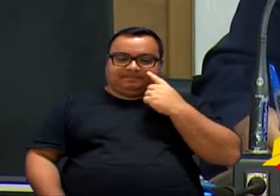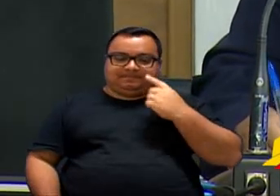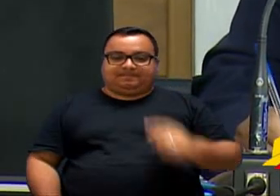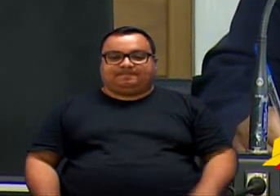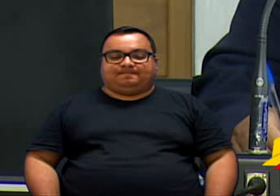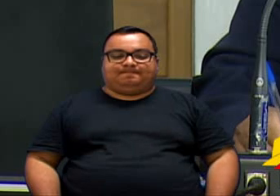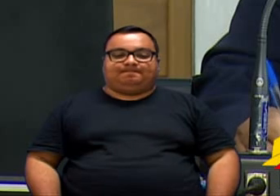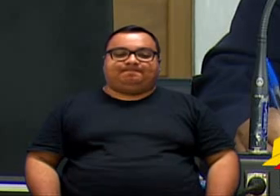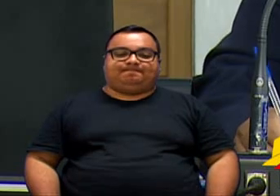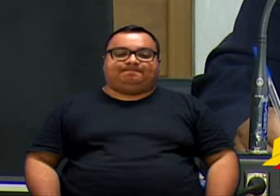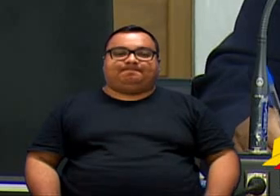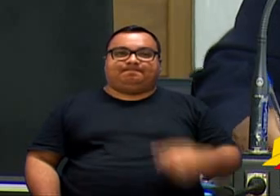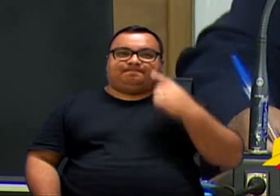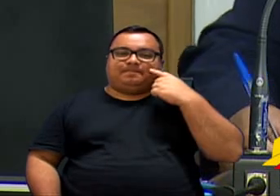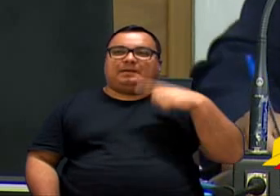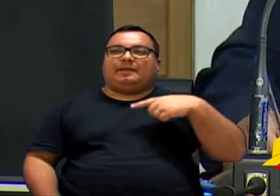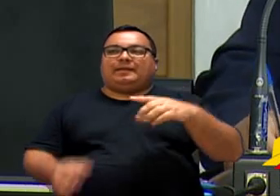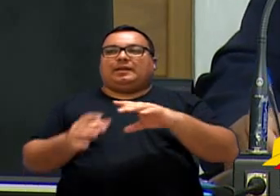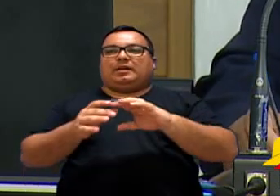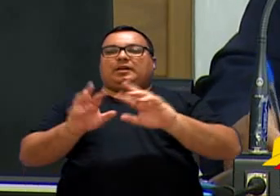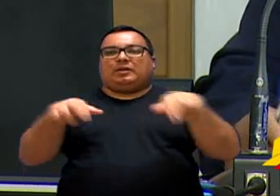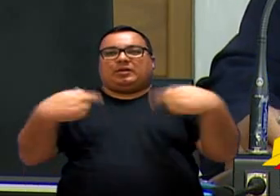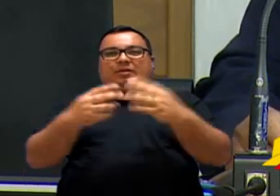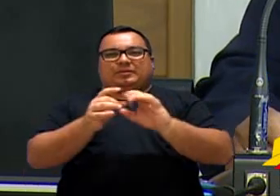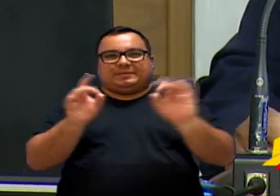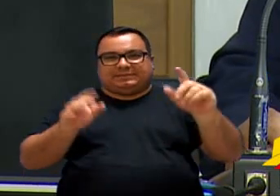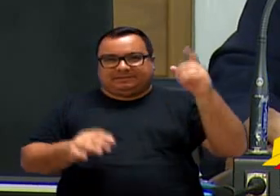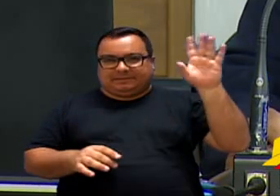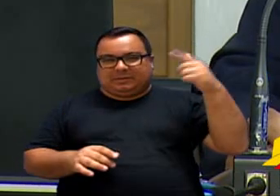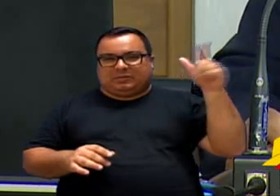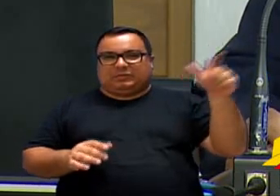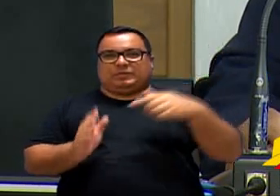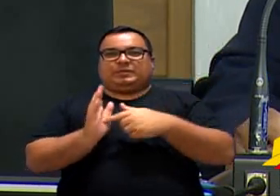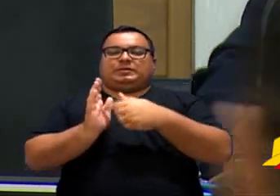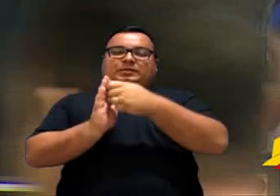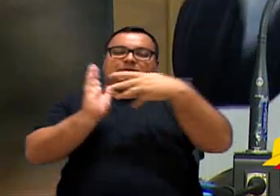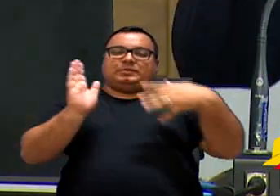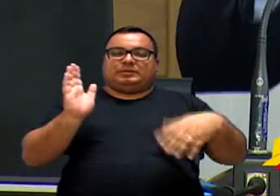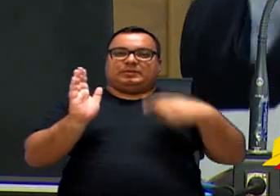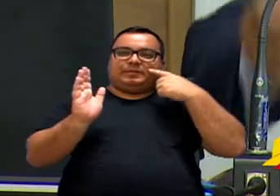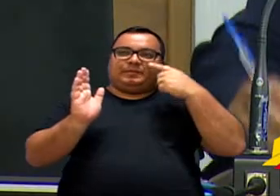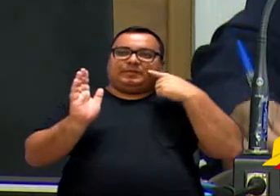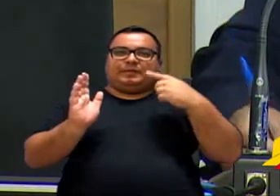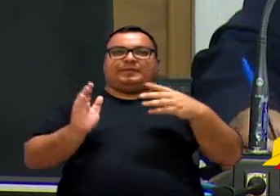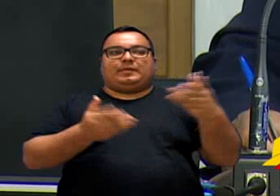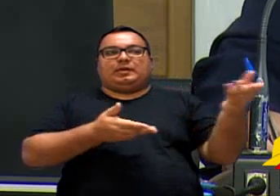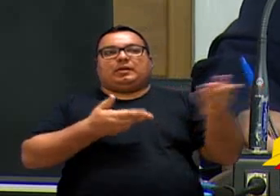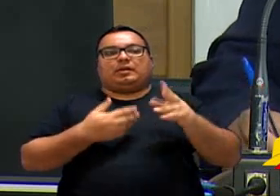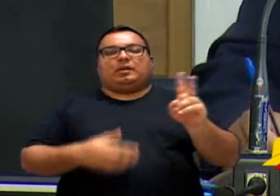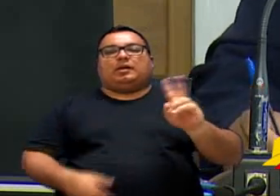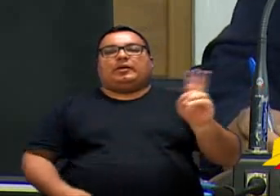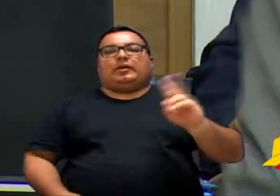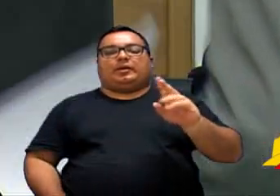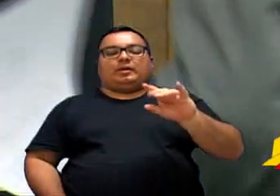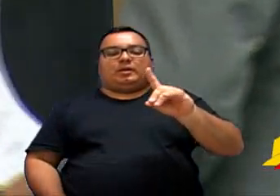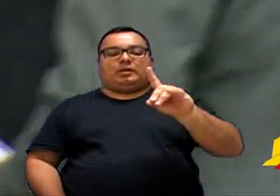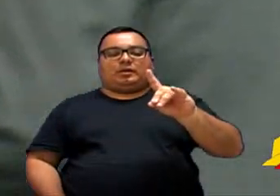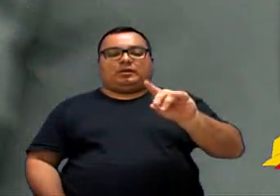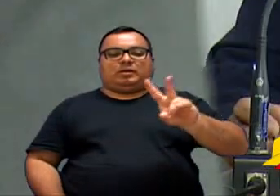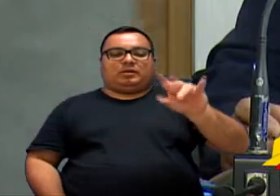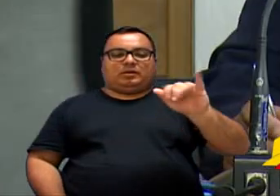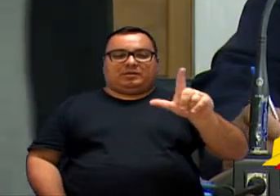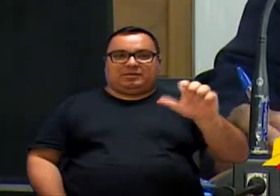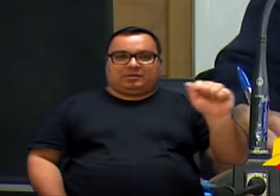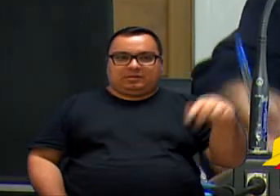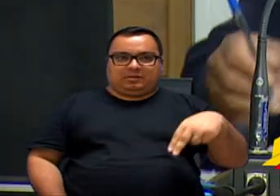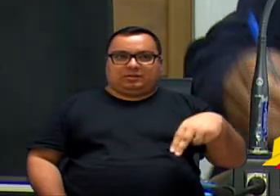e extraordinária realizada no dia 22 de setembro de 2022. É regimental o pedido do vereador Dylan a dispensa da